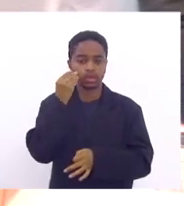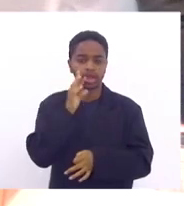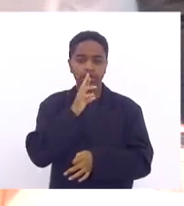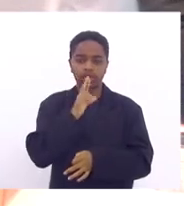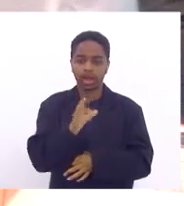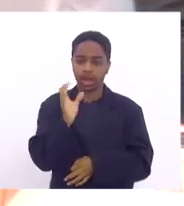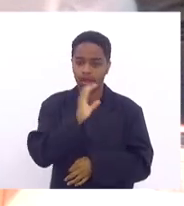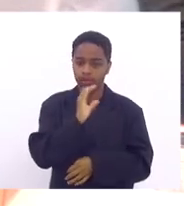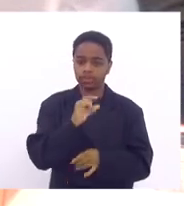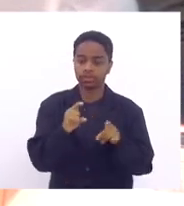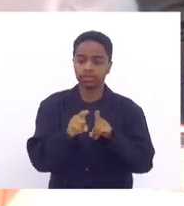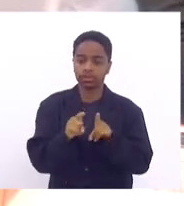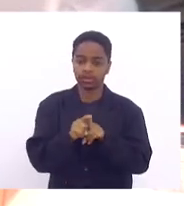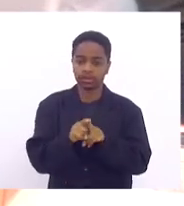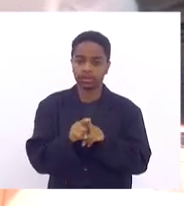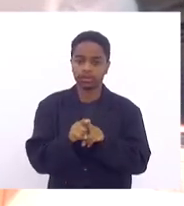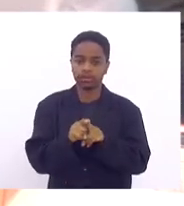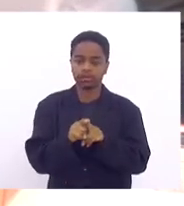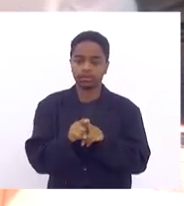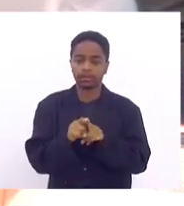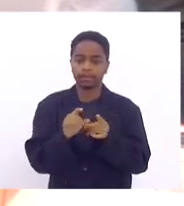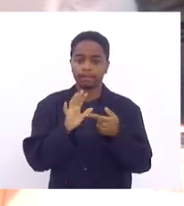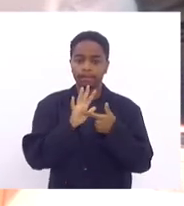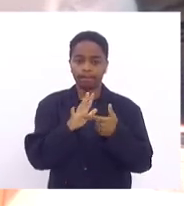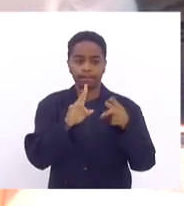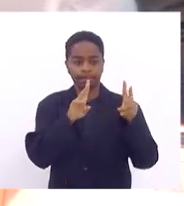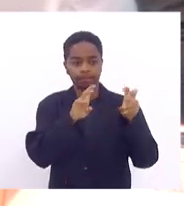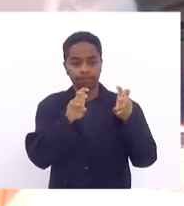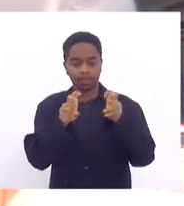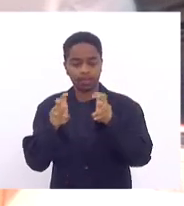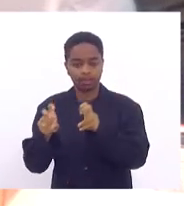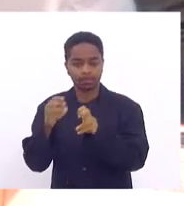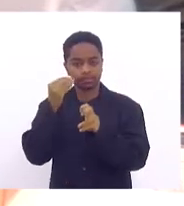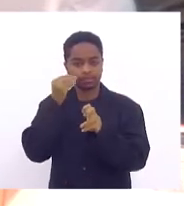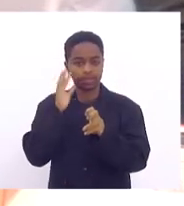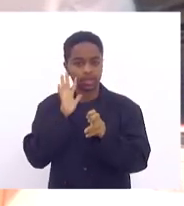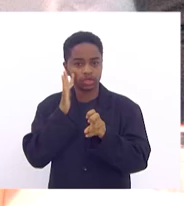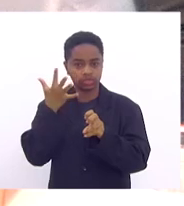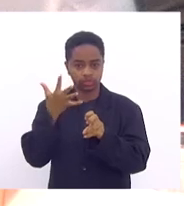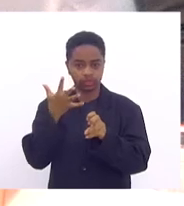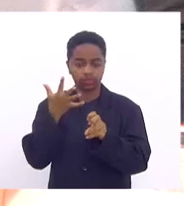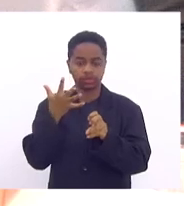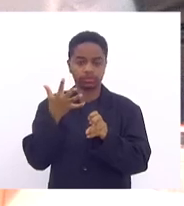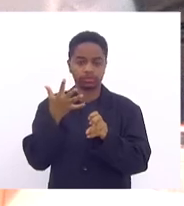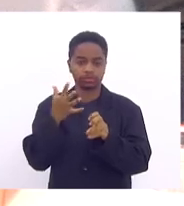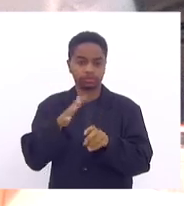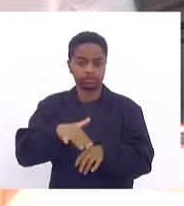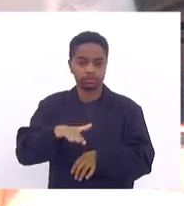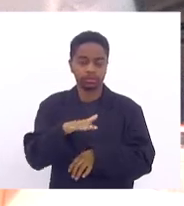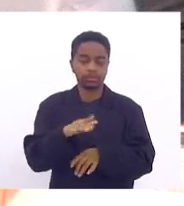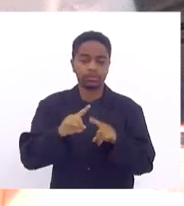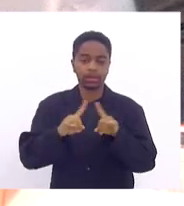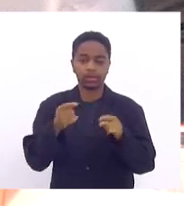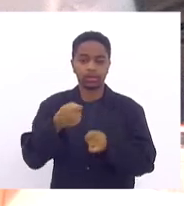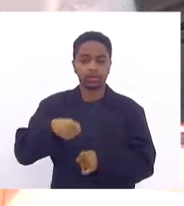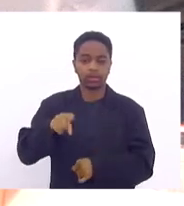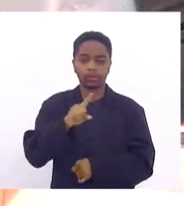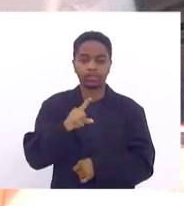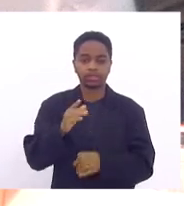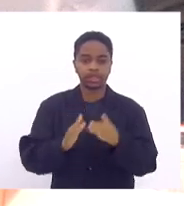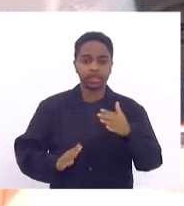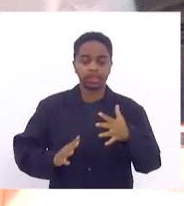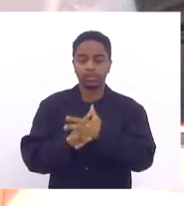retirar rapidamente demandar questões que questões que resolvam essas situações sem precisar chegar nesse